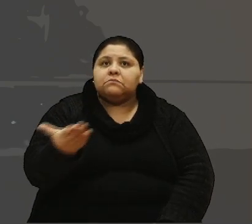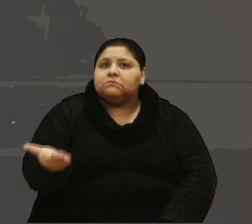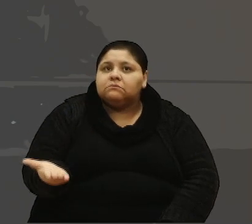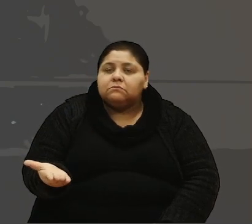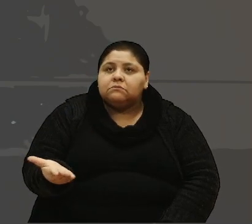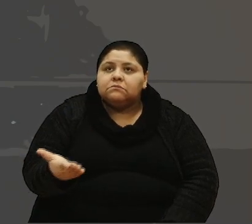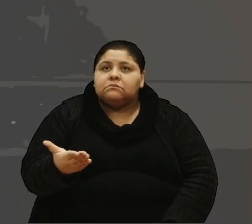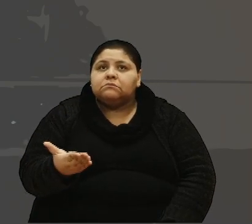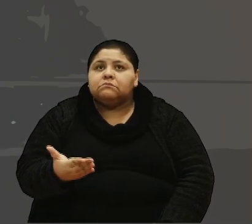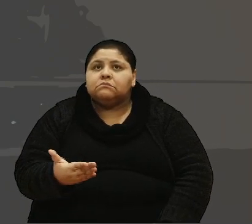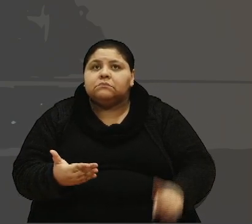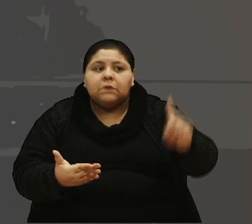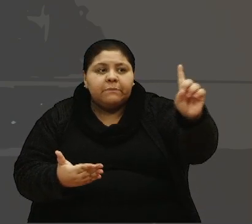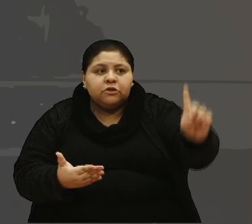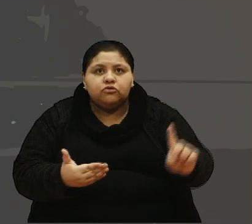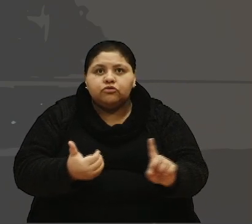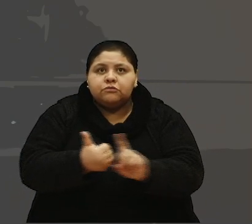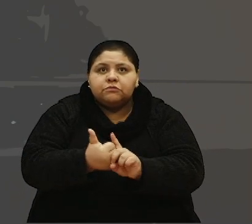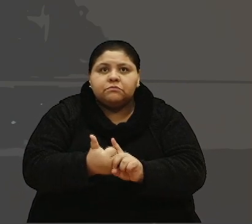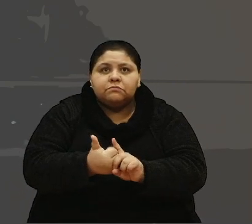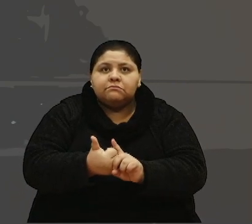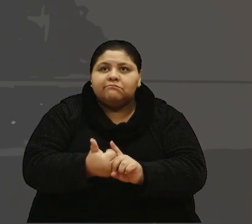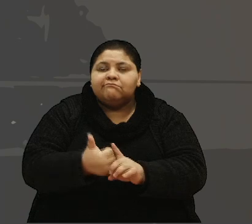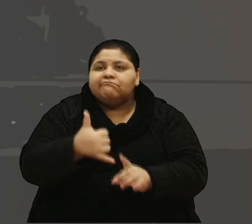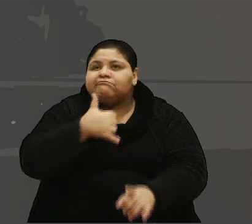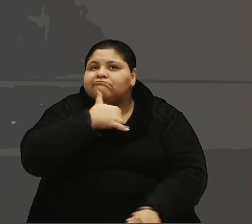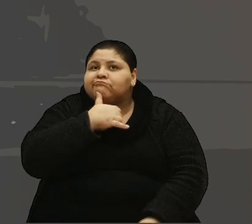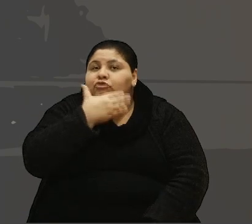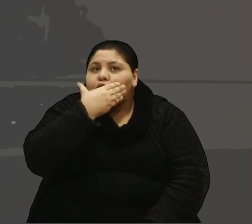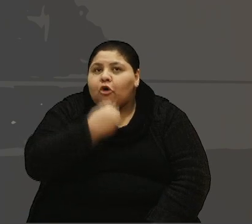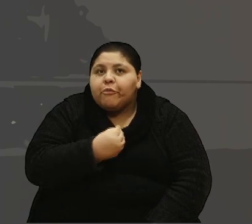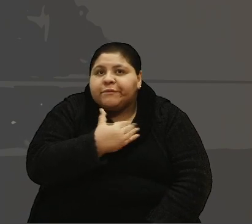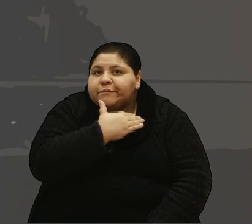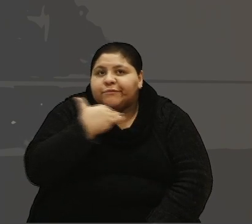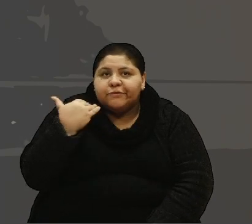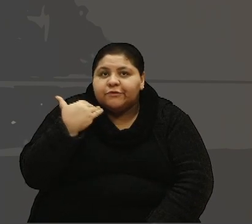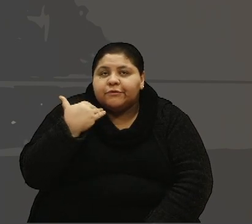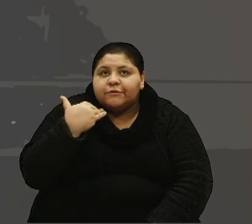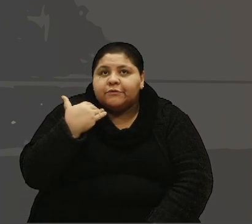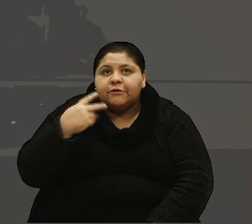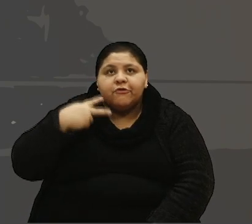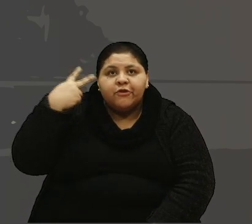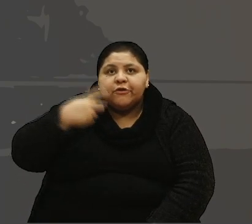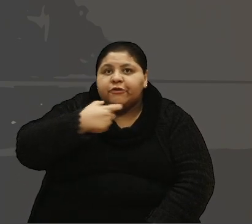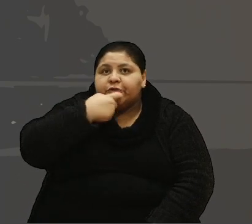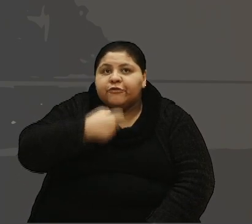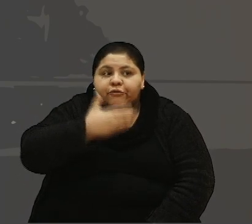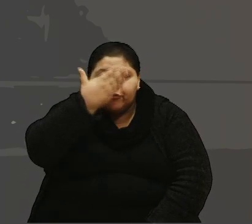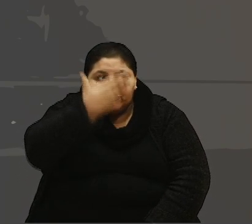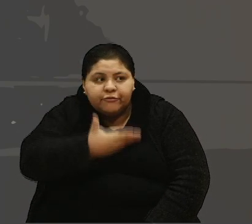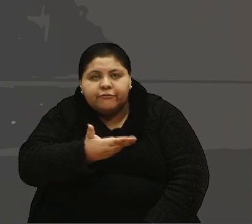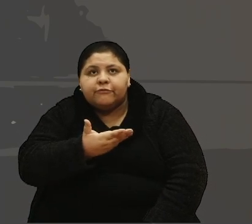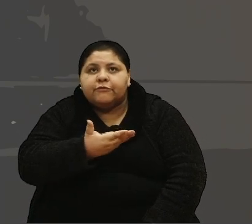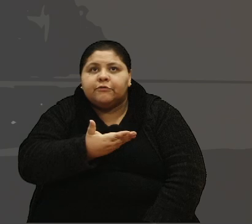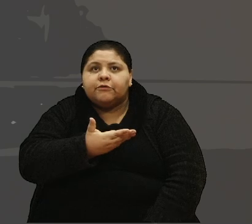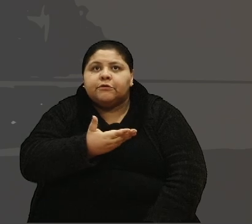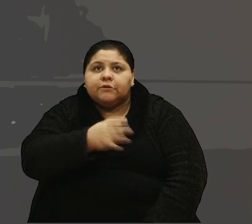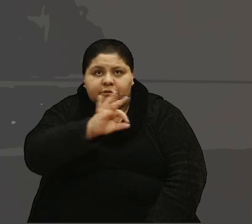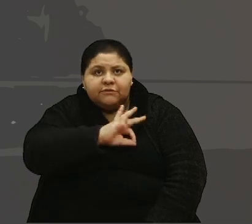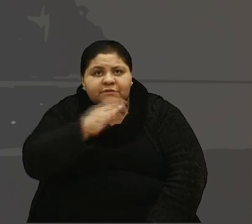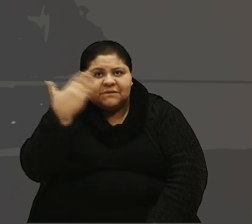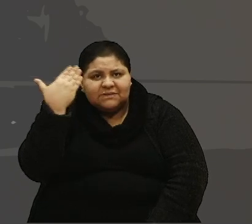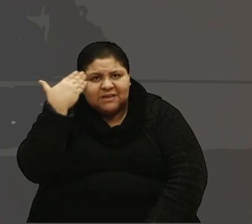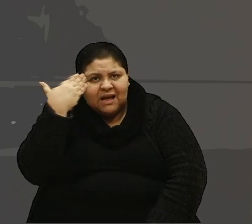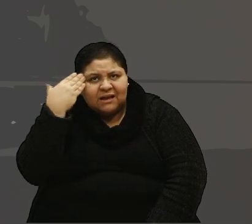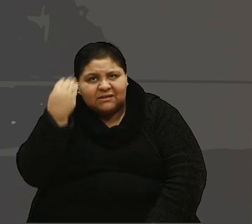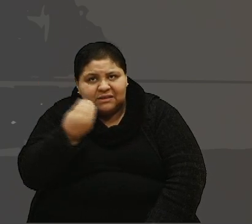do meu lado. Infelizmente, muitos homens morrem por isso, vereador. Tenente Cristiano Becker. Senhora da polícia, o senhor conhece,